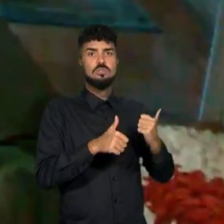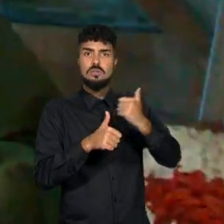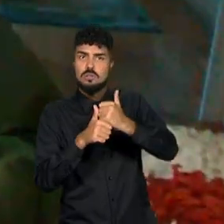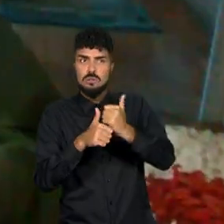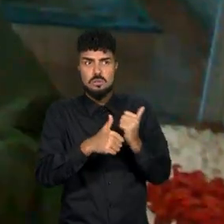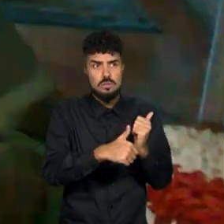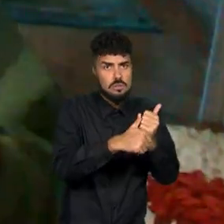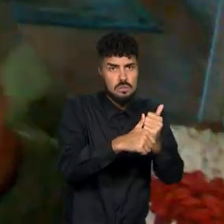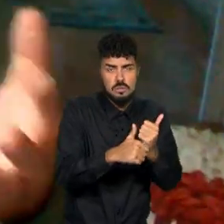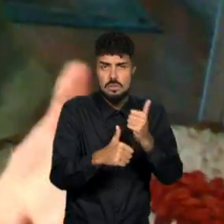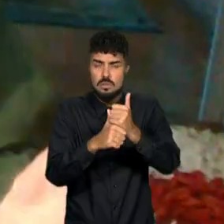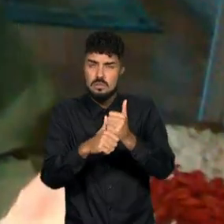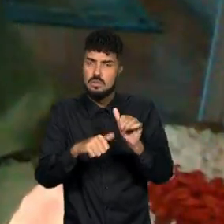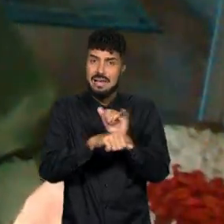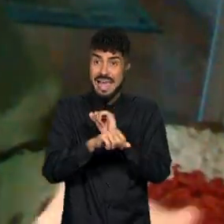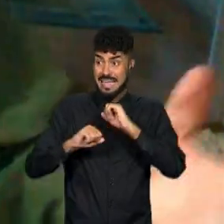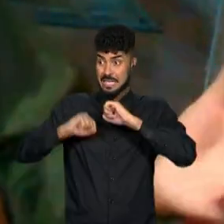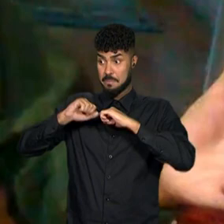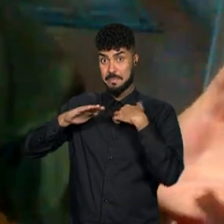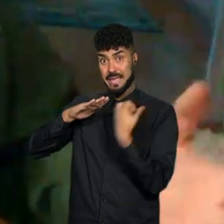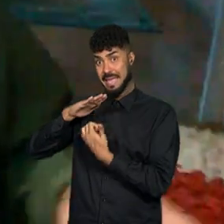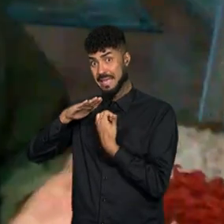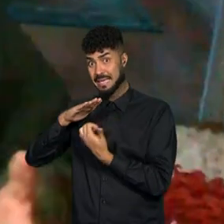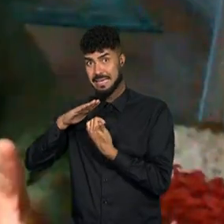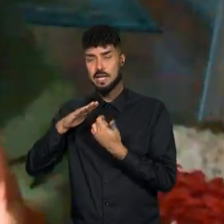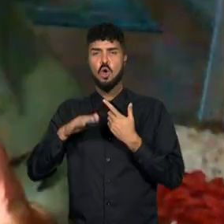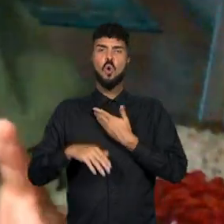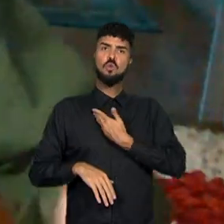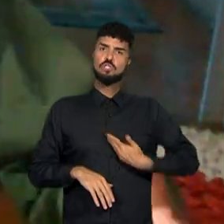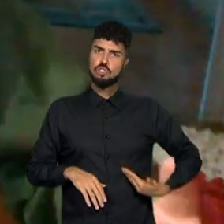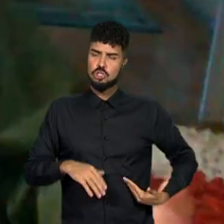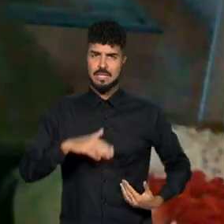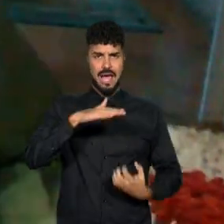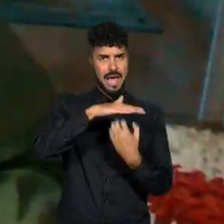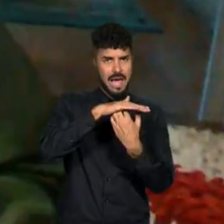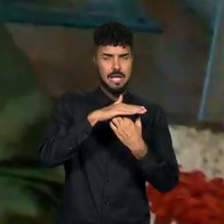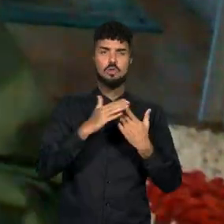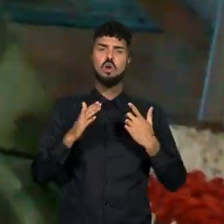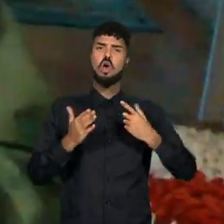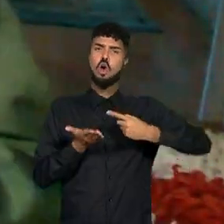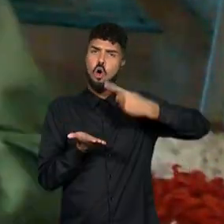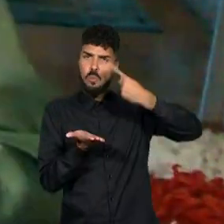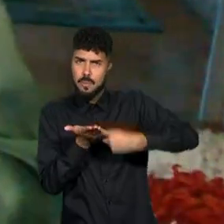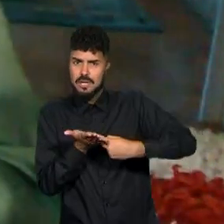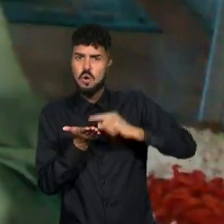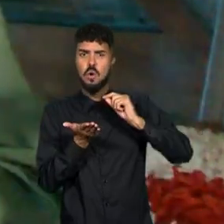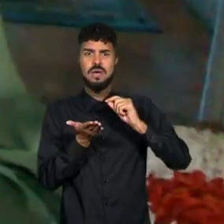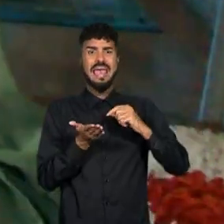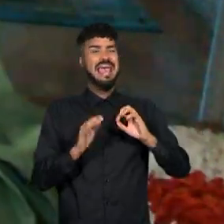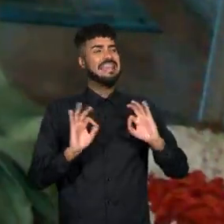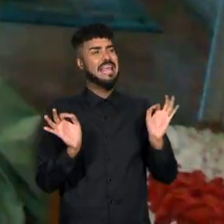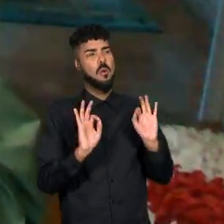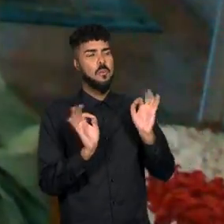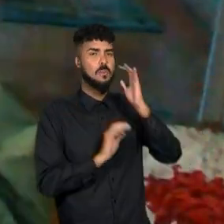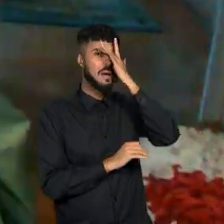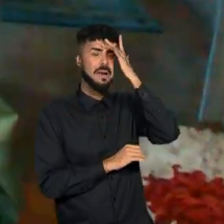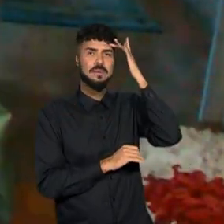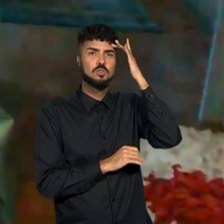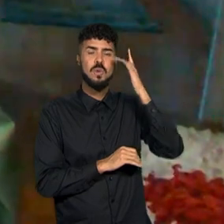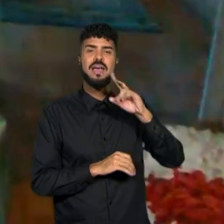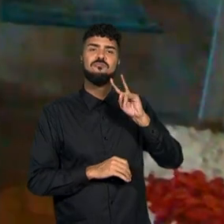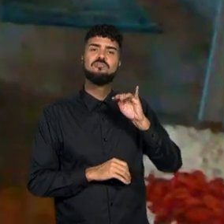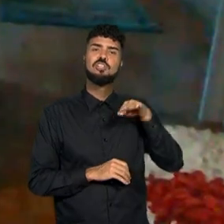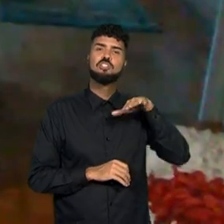readequados, podem, a empresa, o Estado, o compromisso de nenhuma pessoa ser vítima